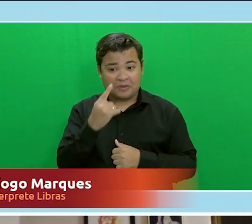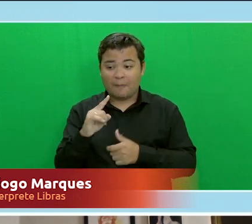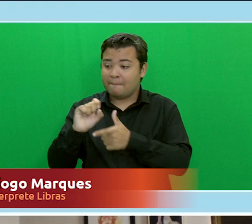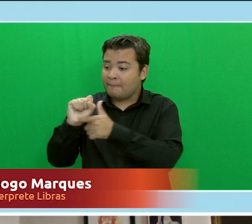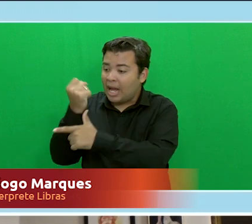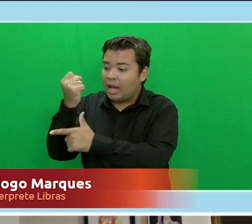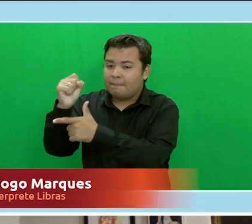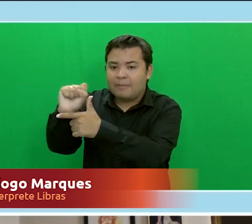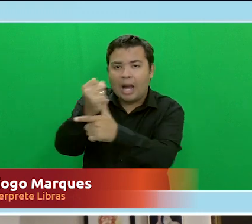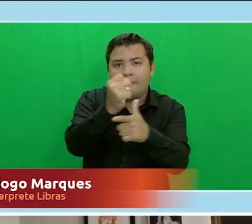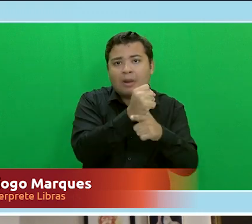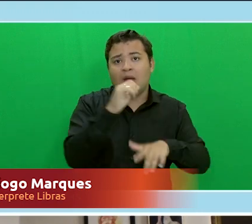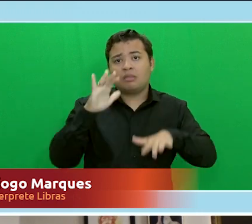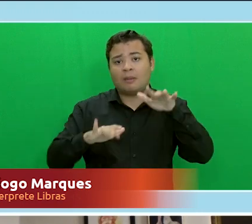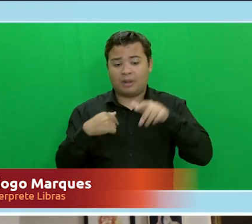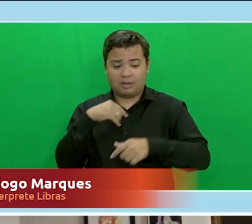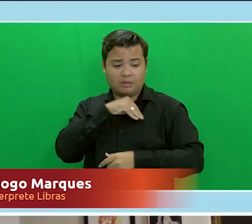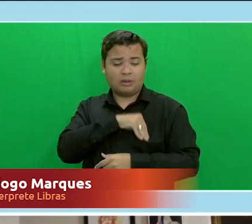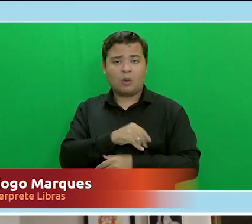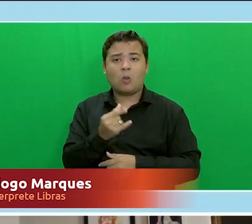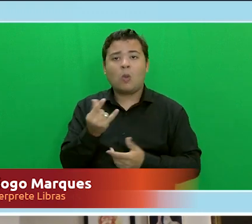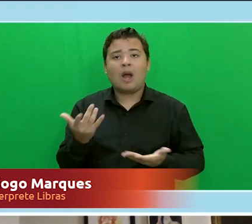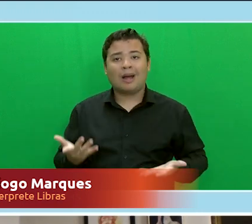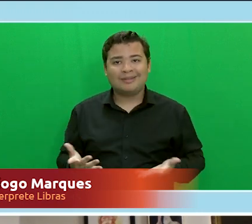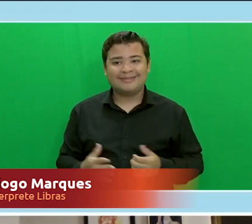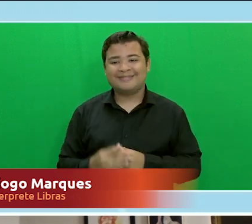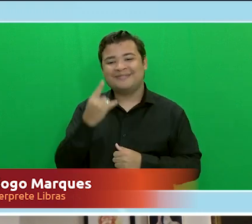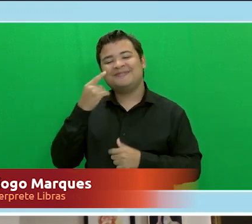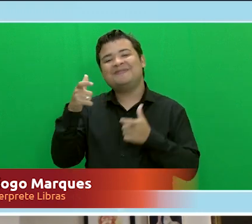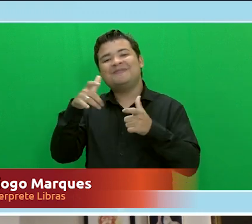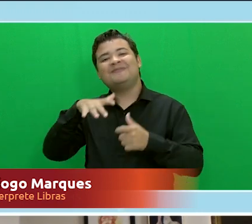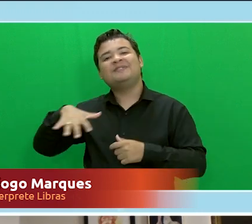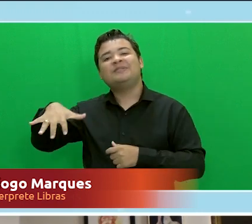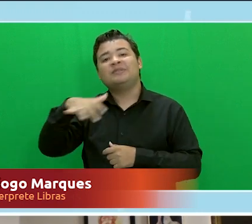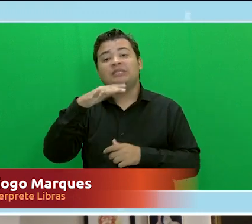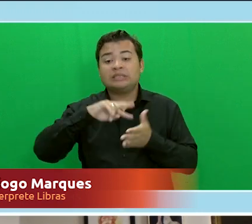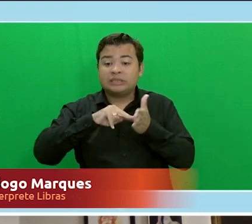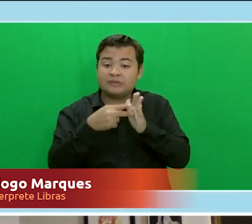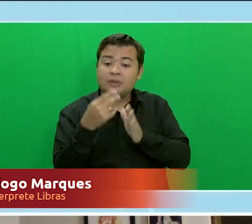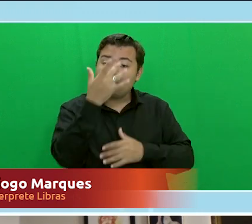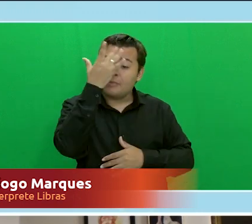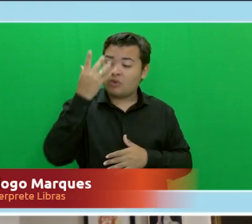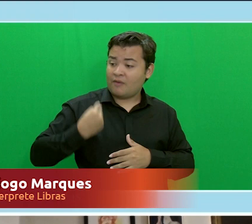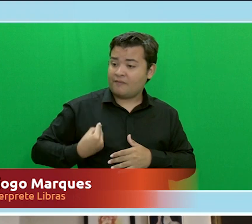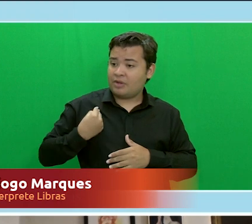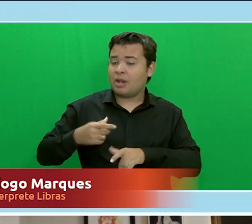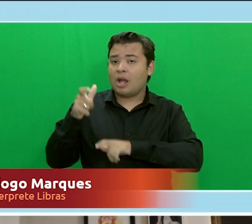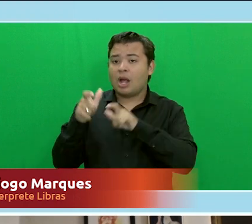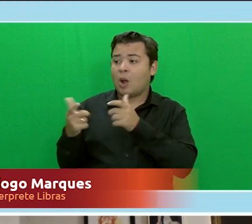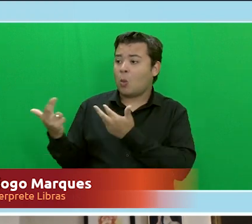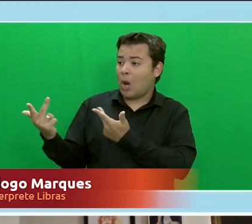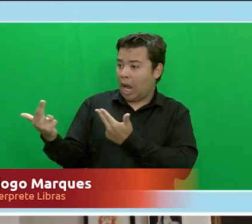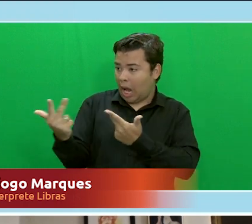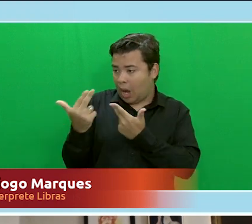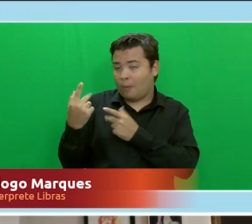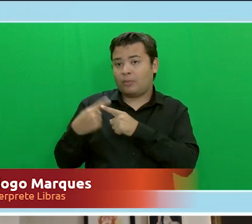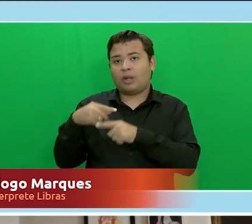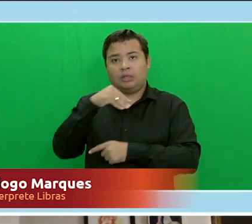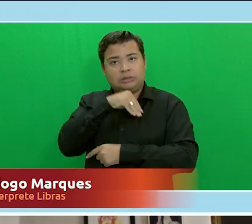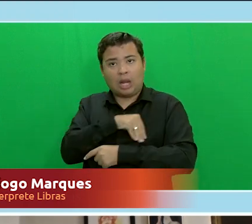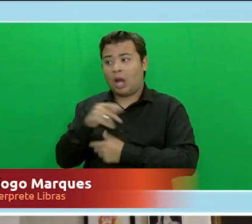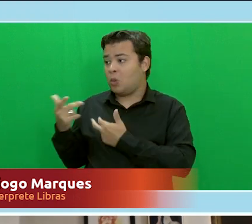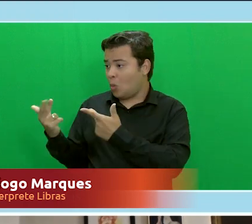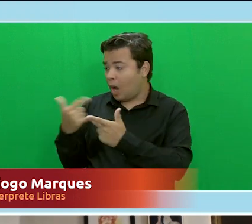bairros são via renda. Isso cria um ambiente onde as pessoas vão conviver com os iguais